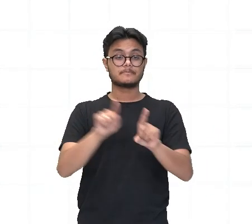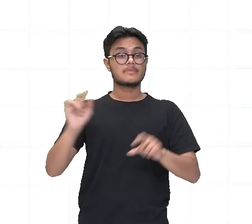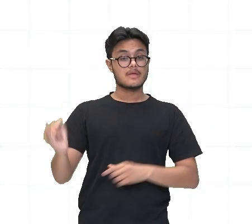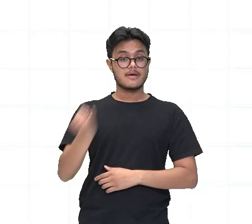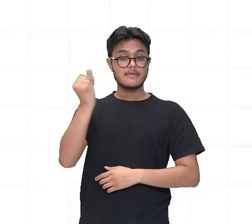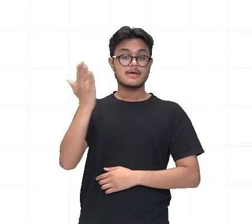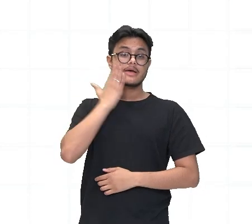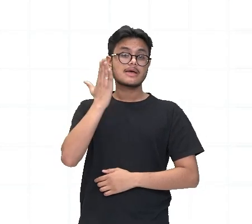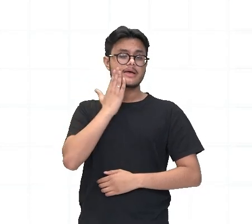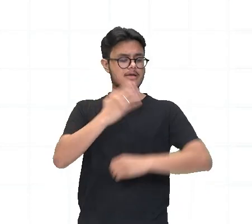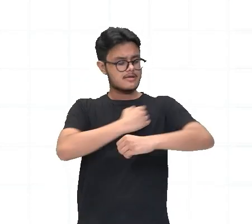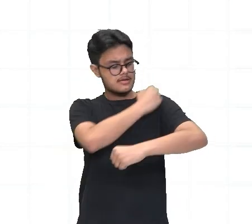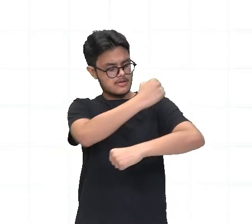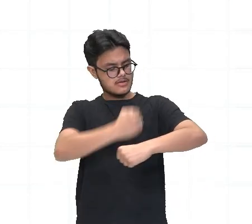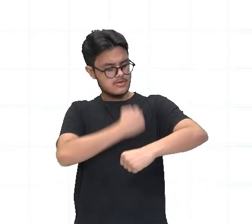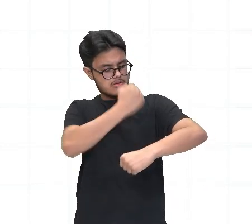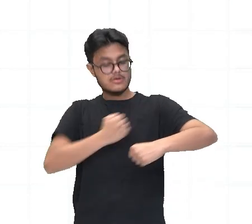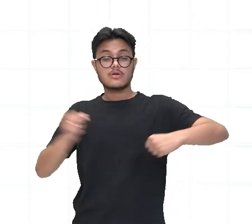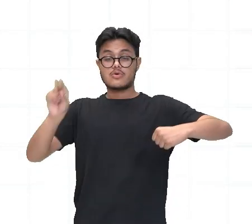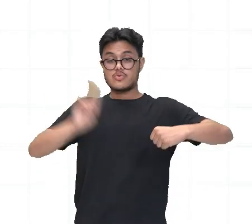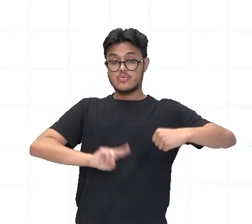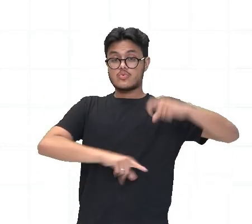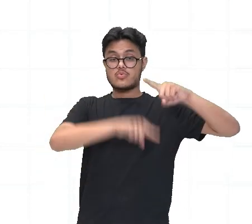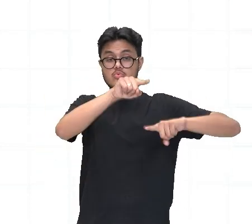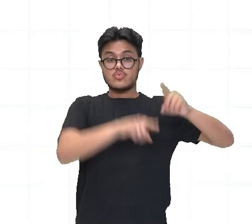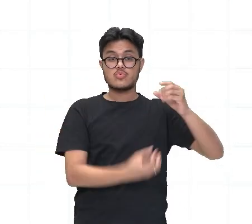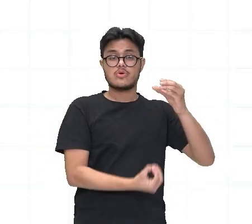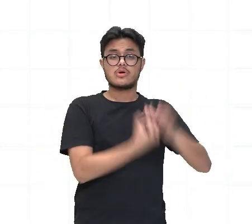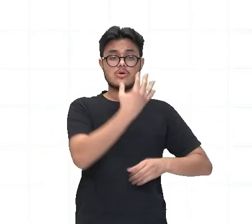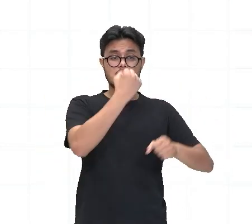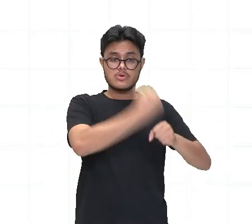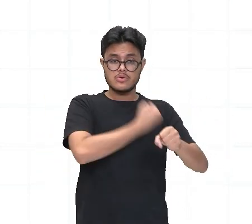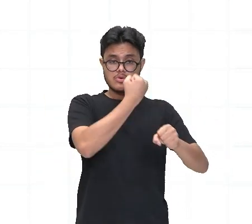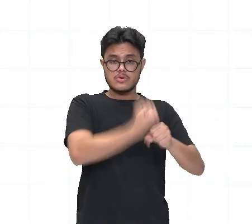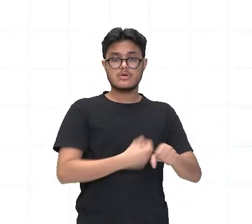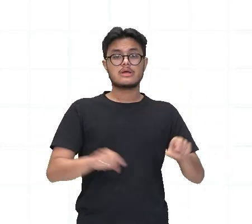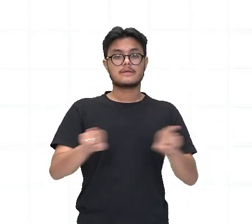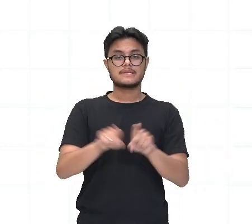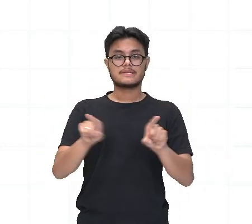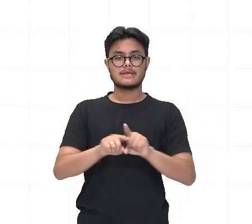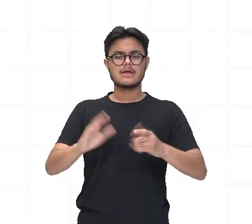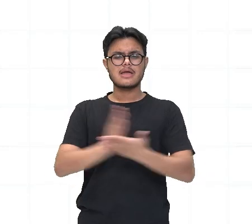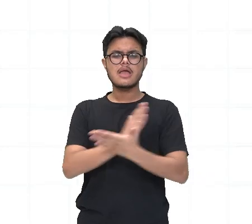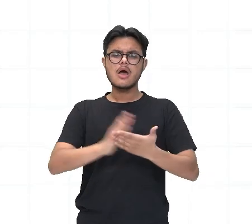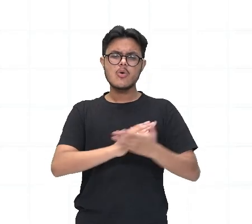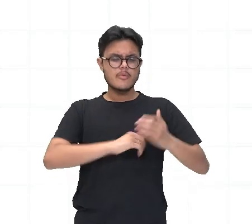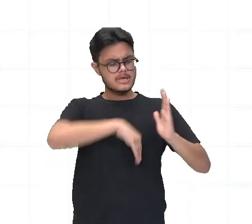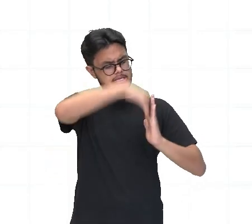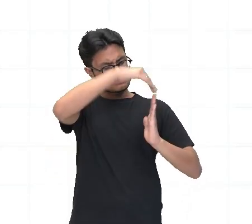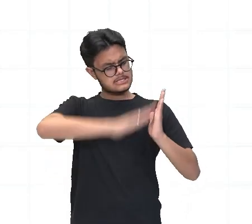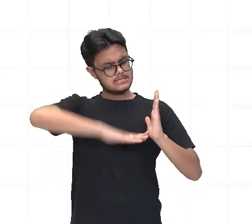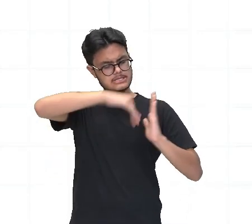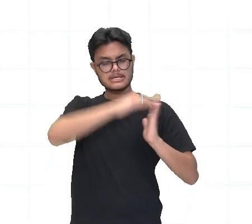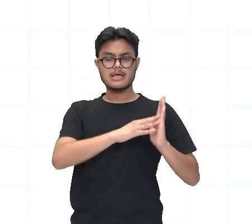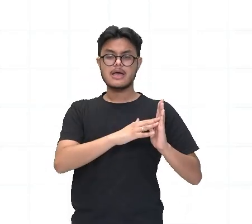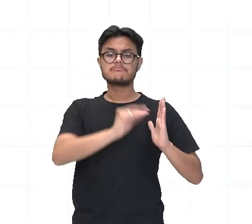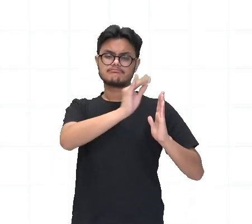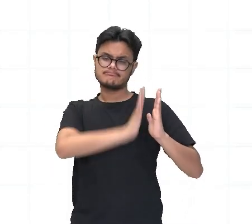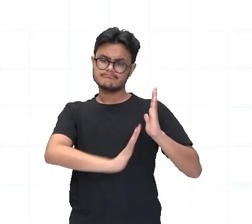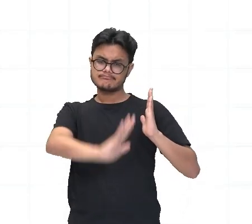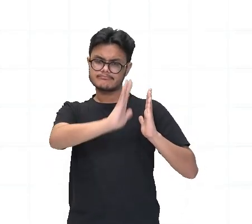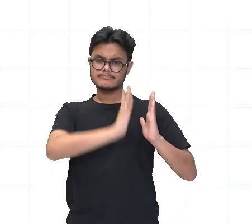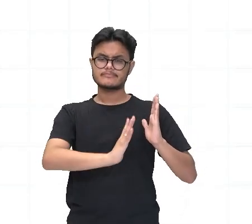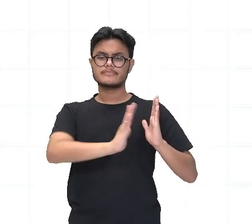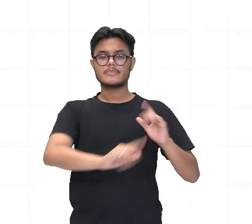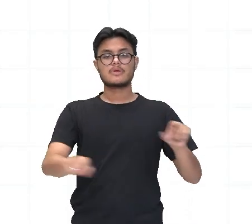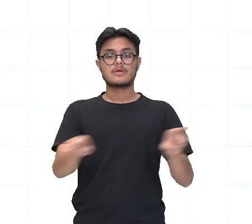importância dos padrões de cestaria na difusão dos saberes é a recorrência de estampas. A representação